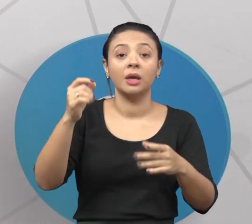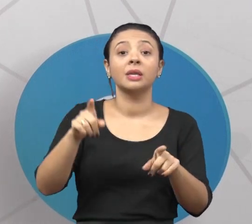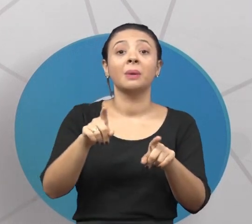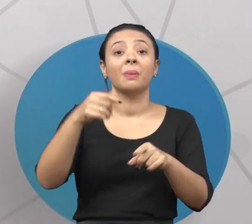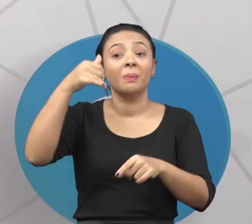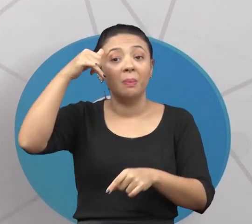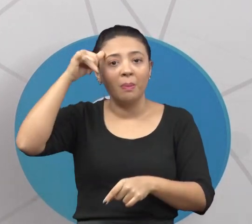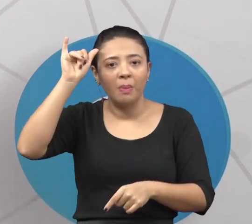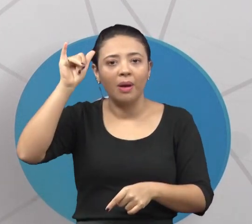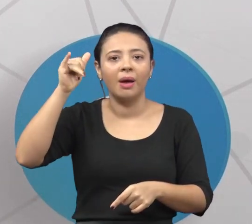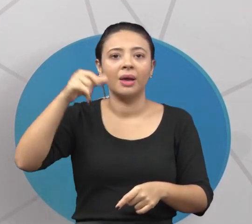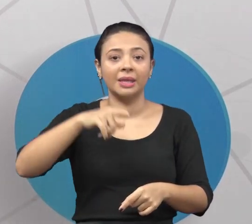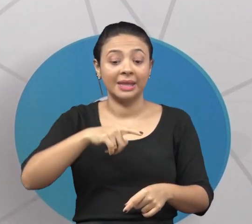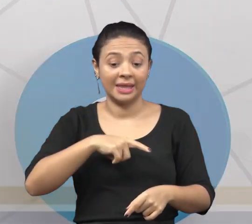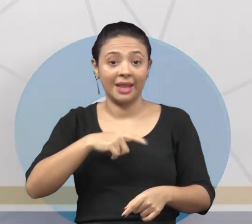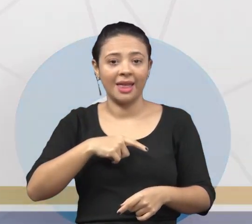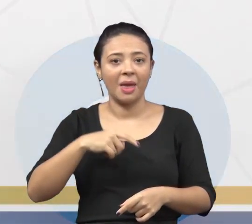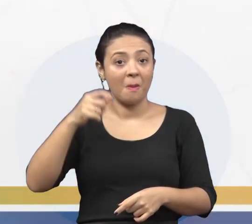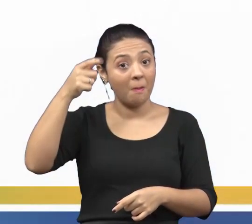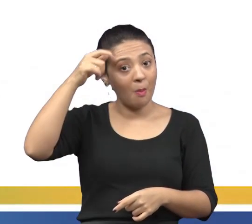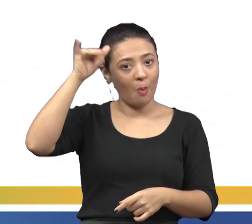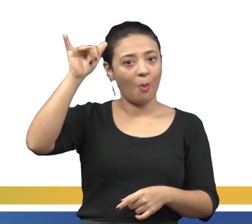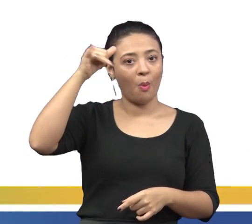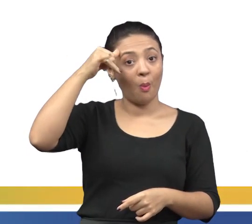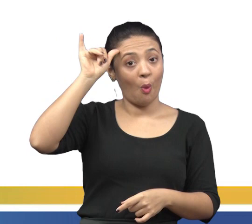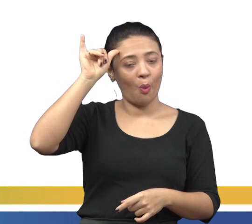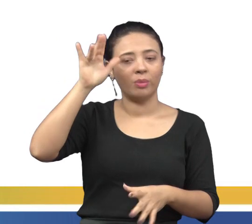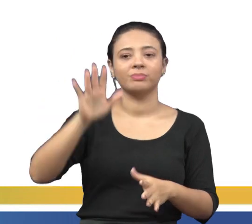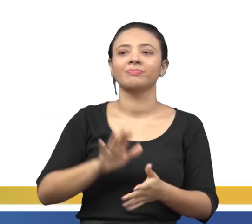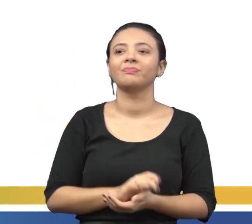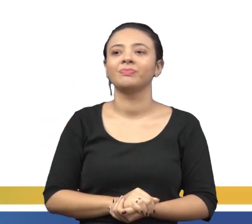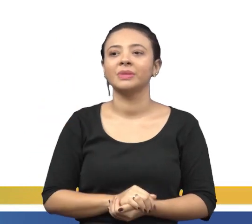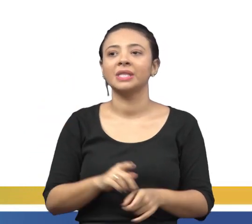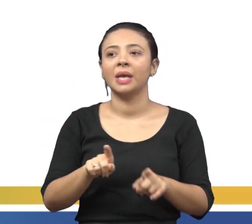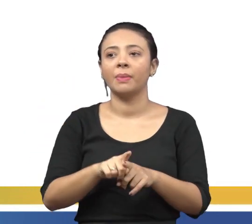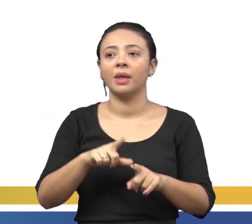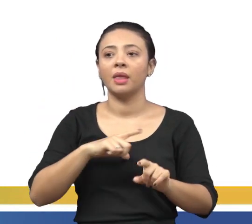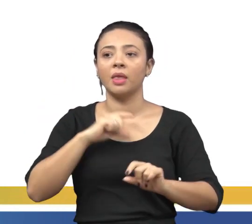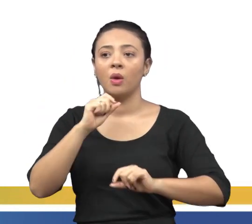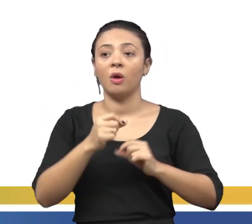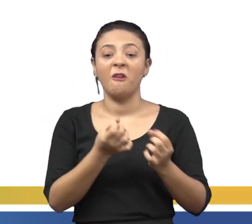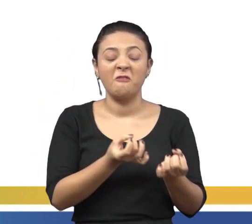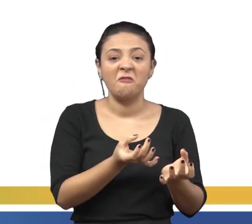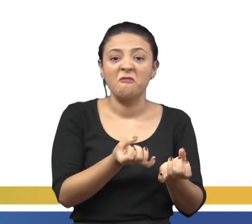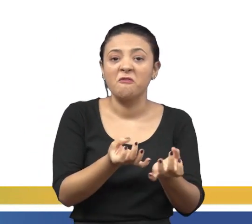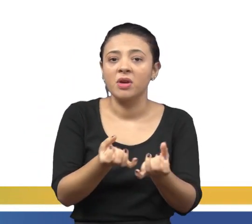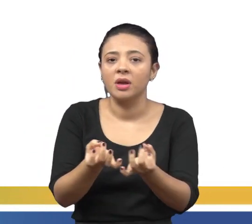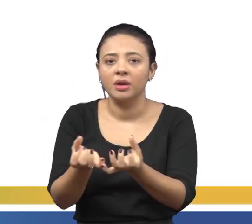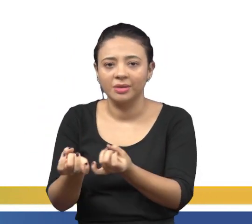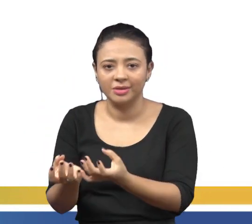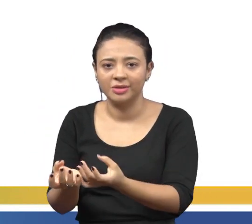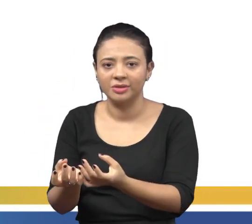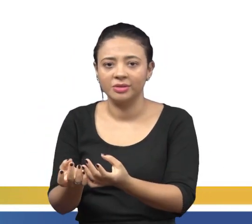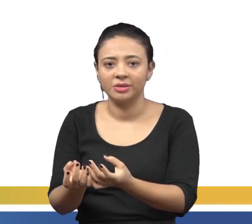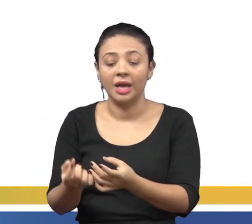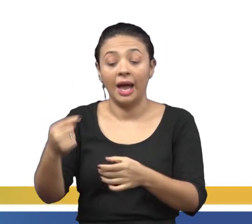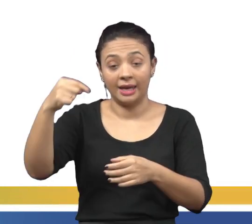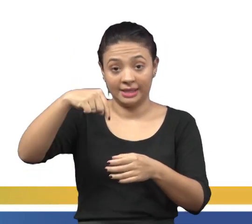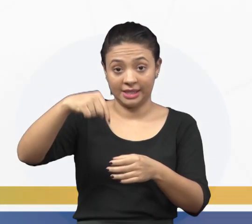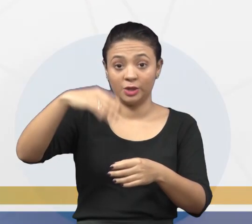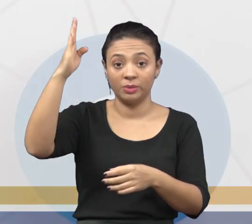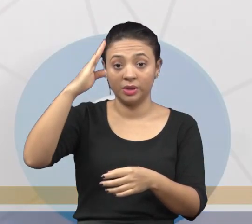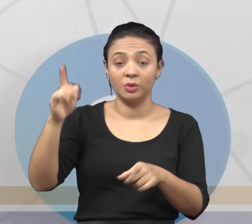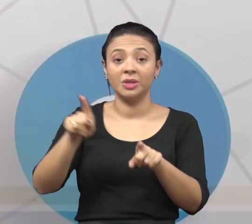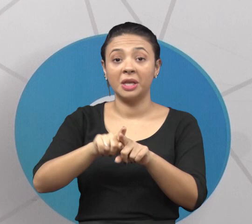tá? A gente vai falar isso também mais para frente. Temos também um grande mercado consumidor, externo e interno, tá? A gente